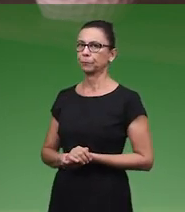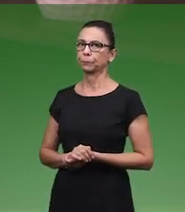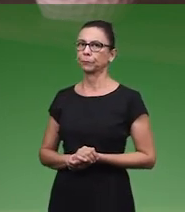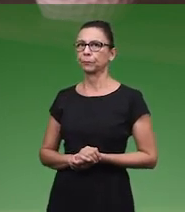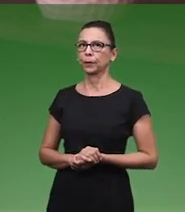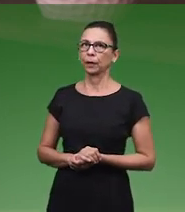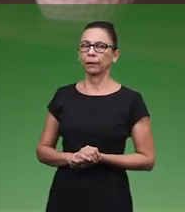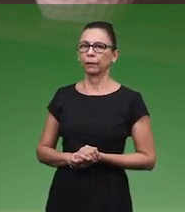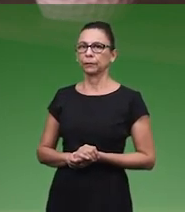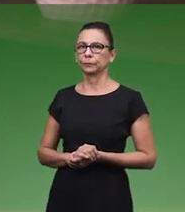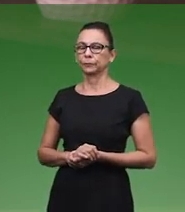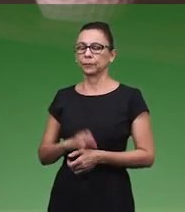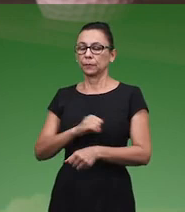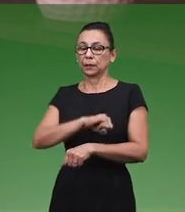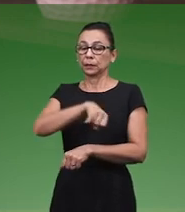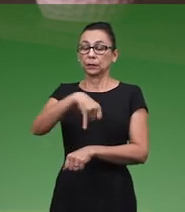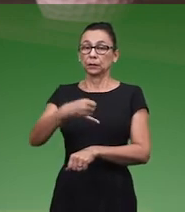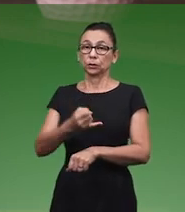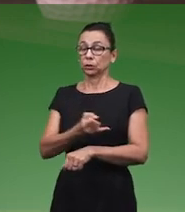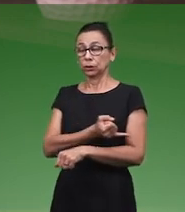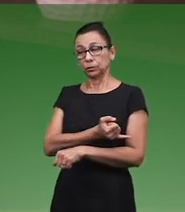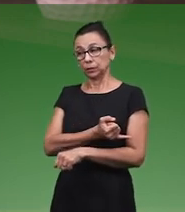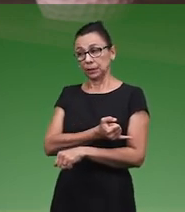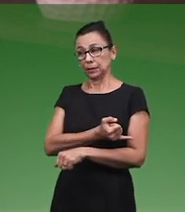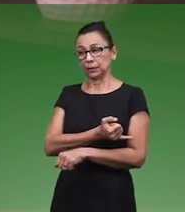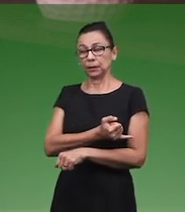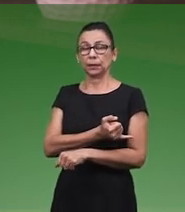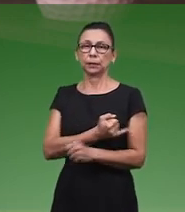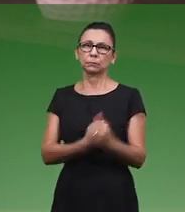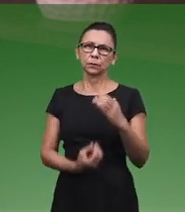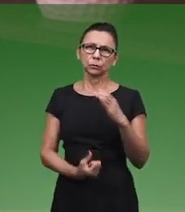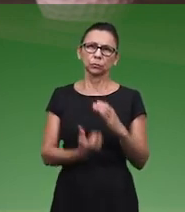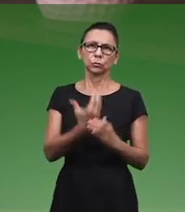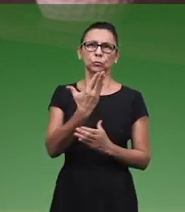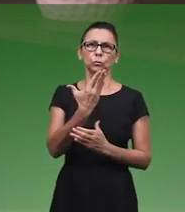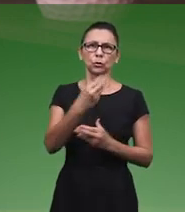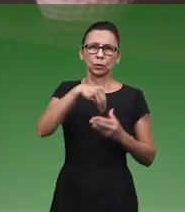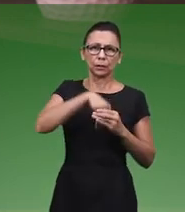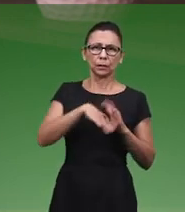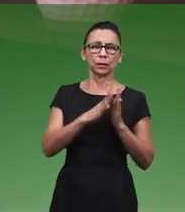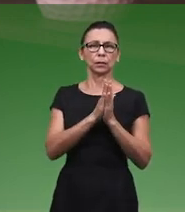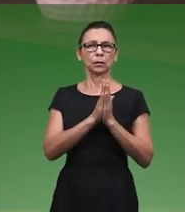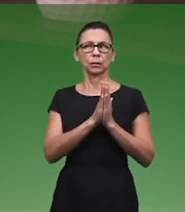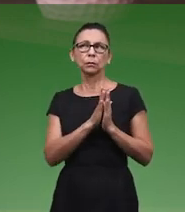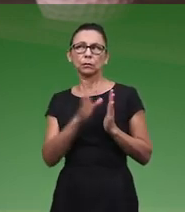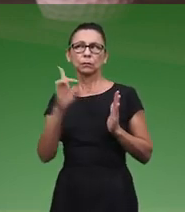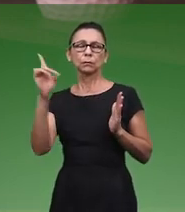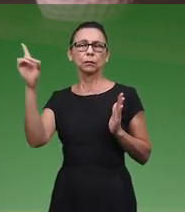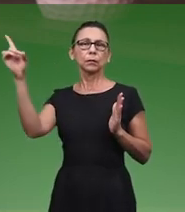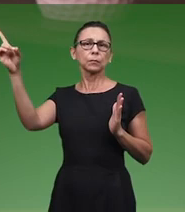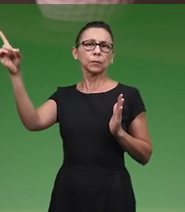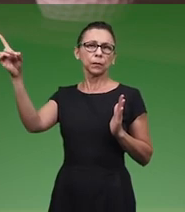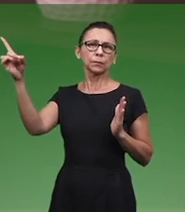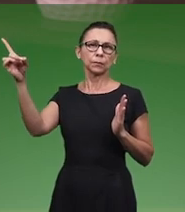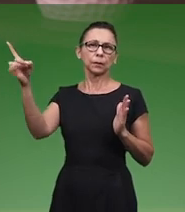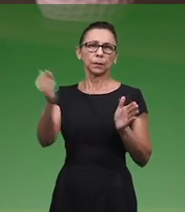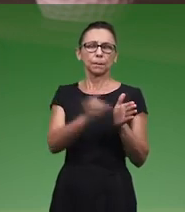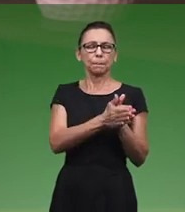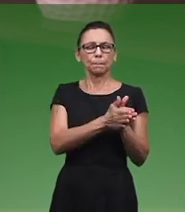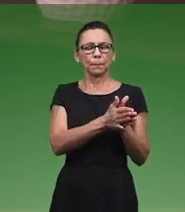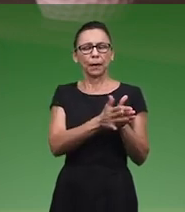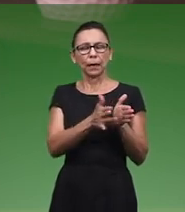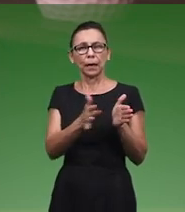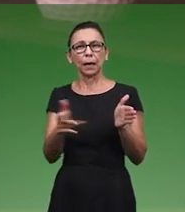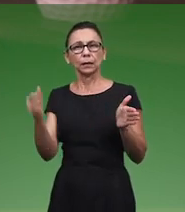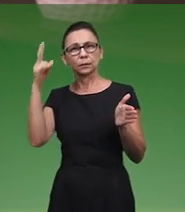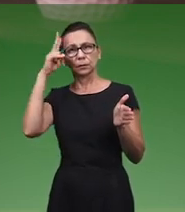papel de protagonista. Ela sempre aparece em toda a palavra, não só ao longo daquilo que